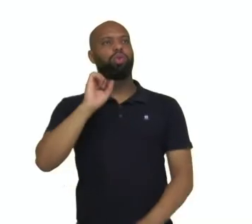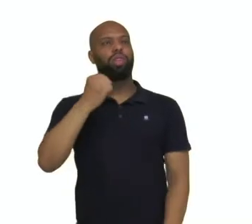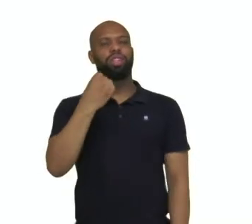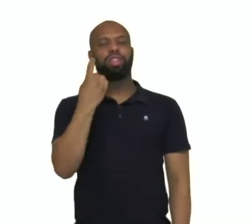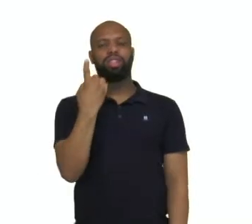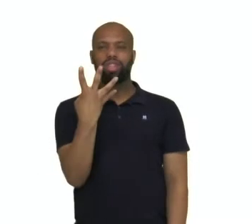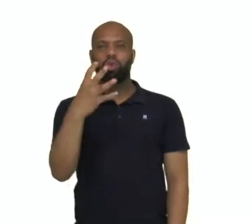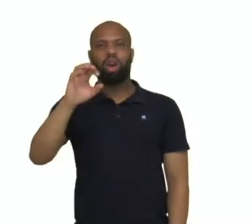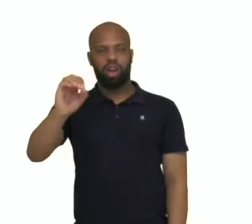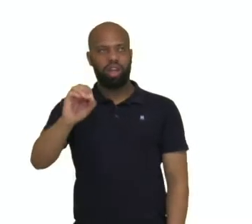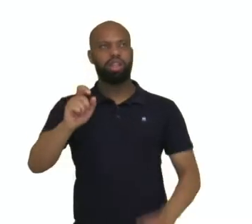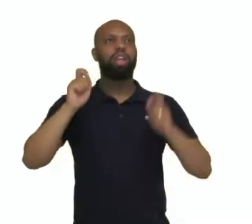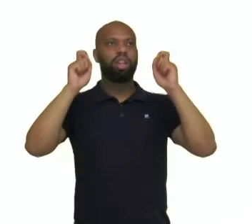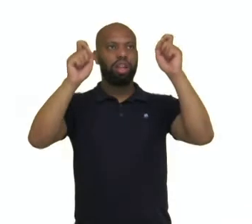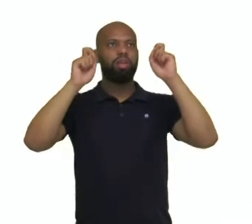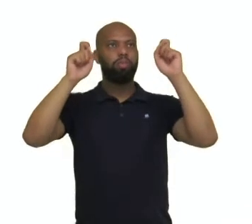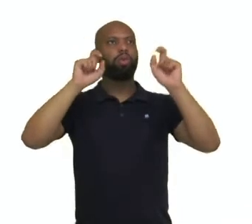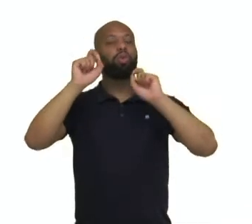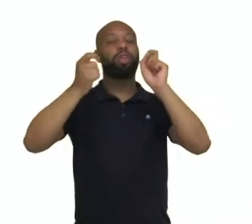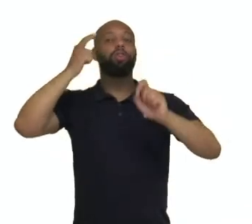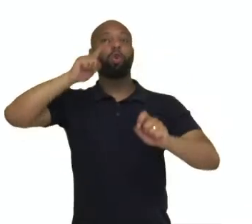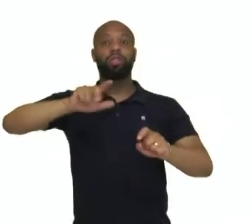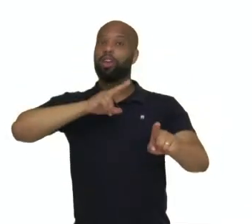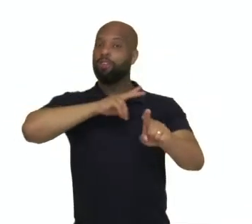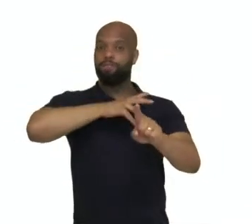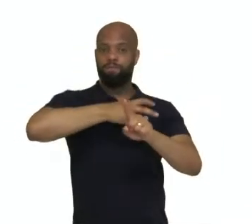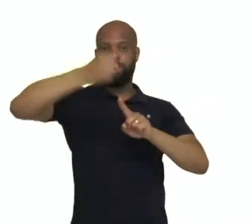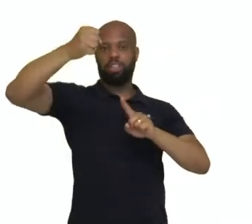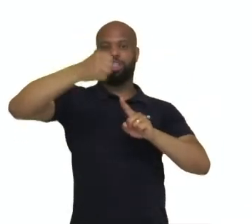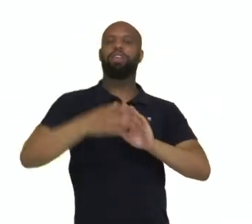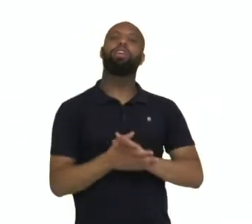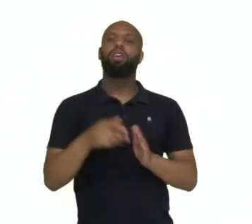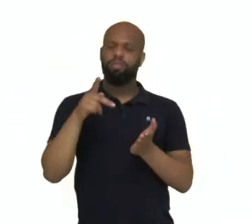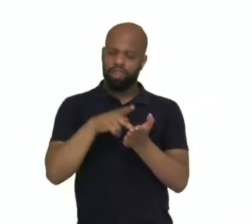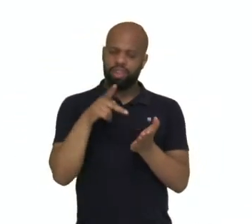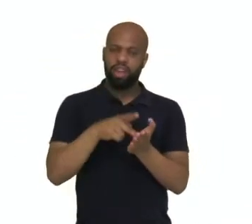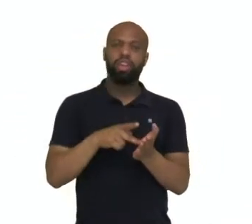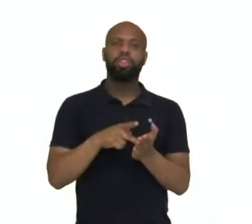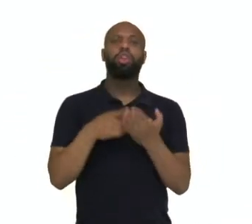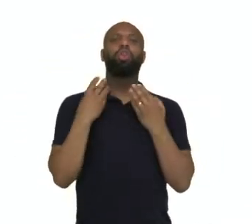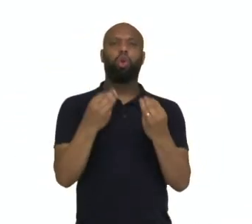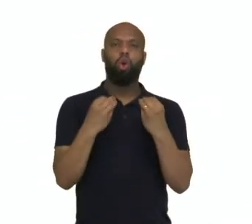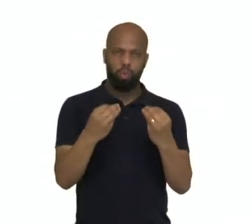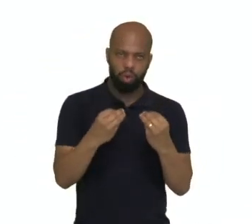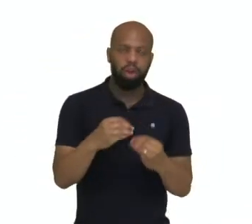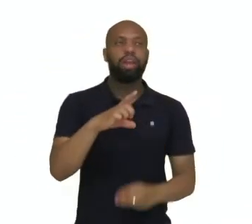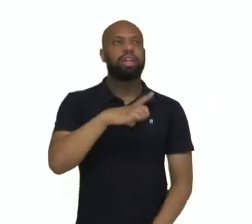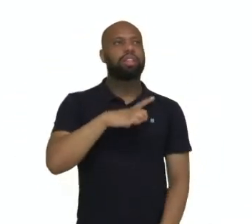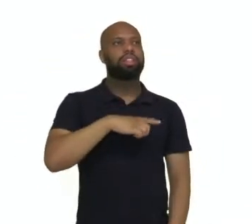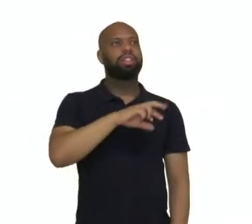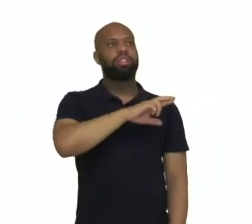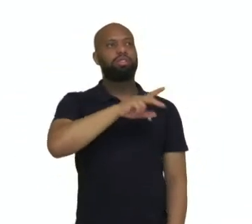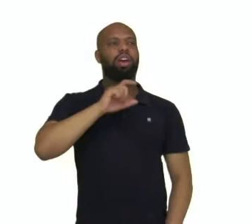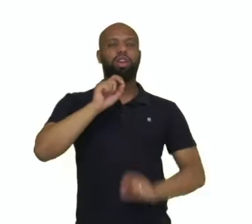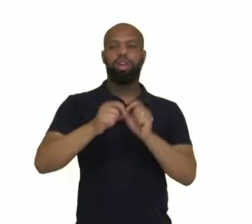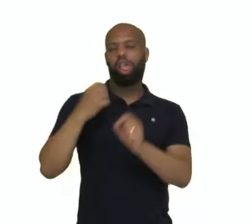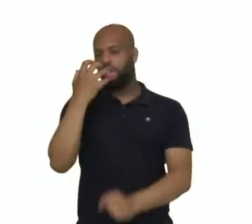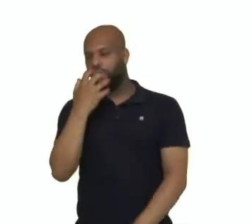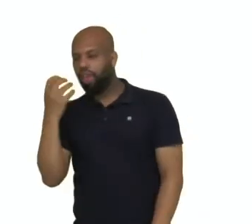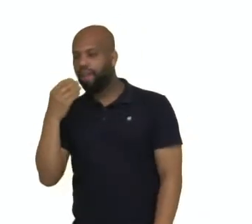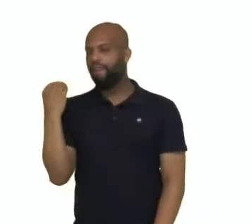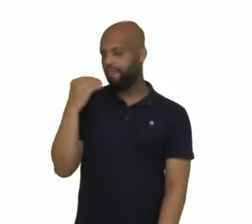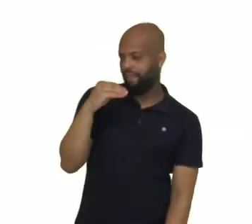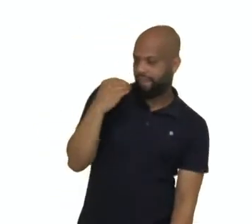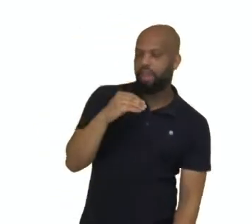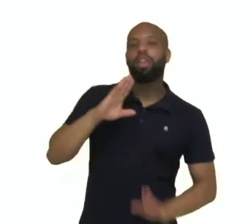essa campanha ela vai sair vitoriosa. Isso mesmo, através então, né, de muita persuasão,